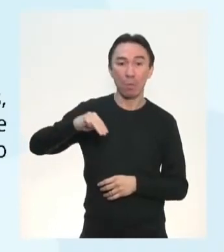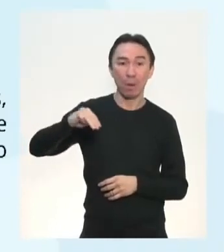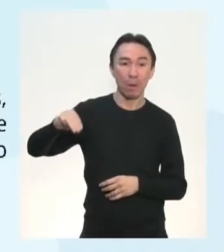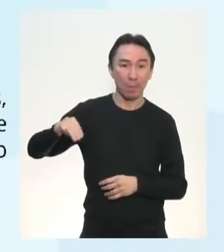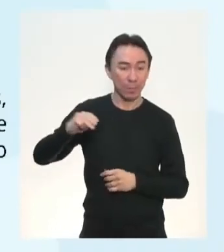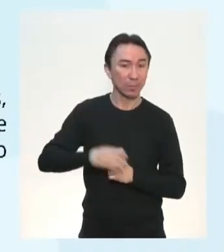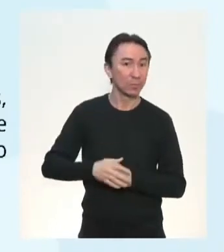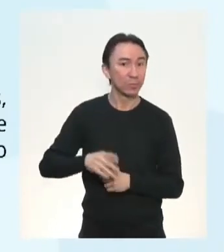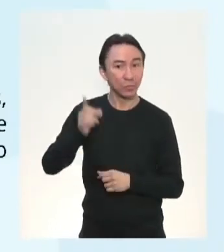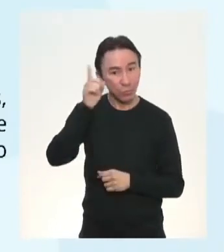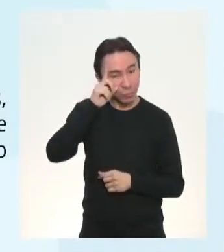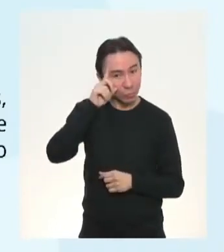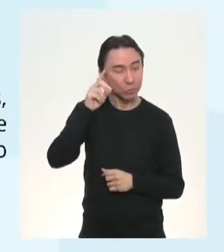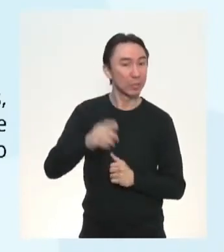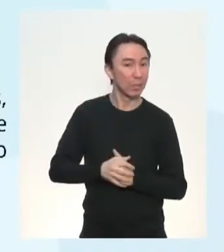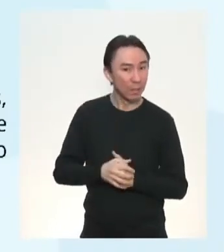ficaram